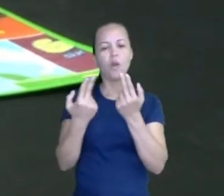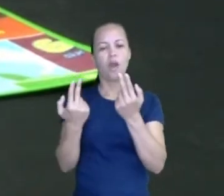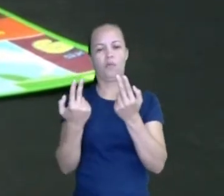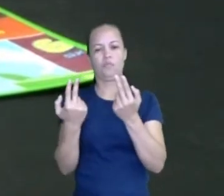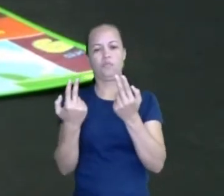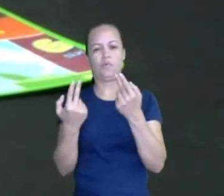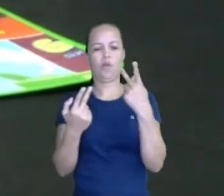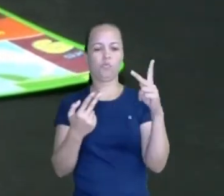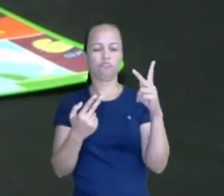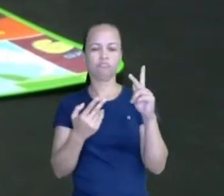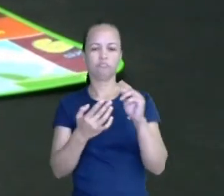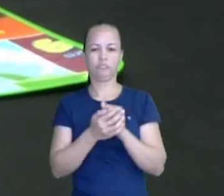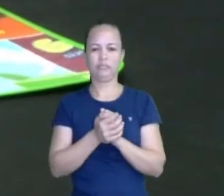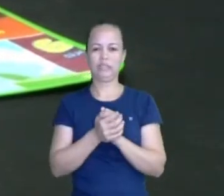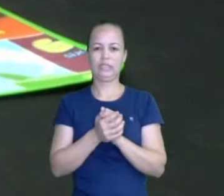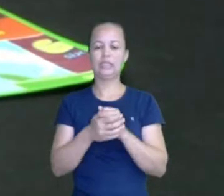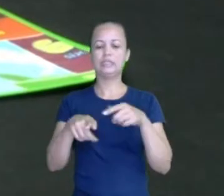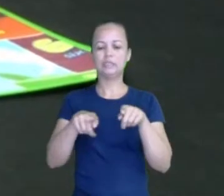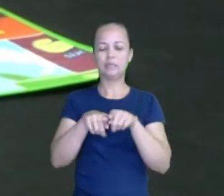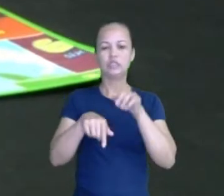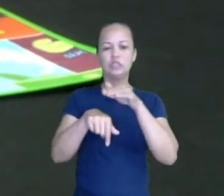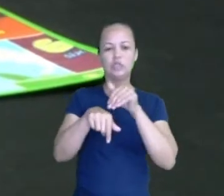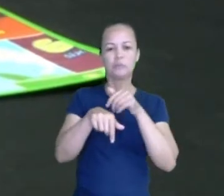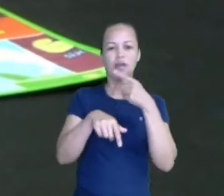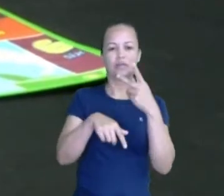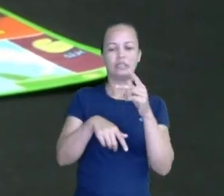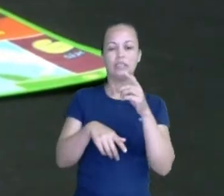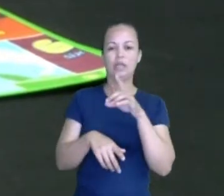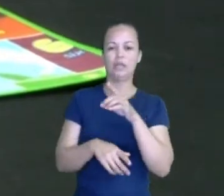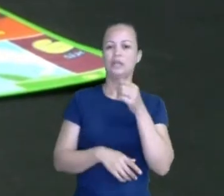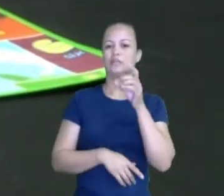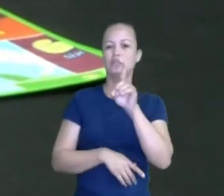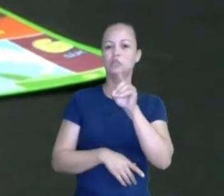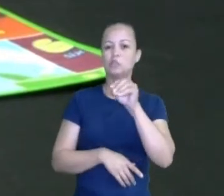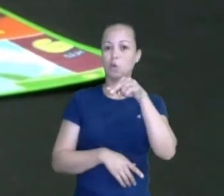e contava-lhe todos os seus segredos.